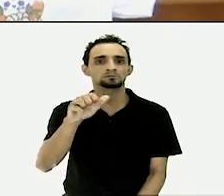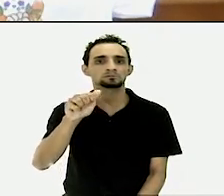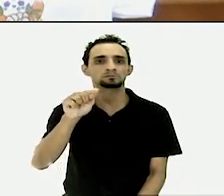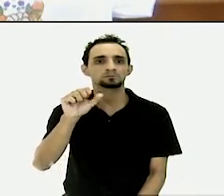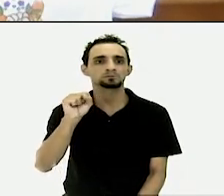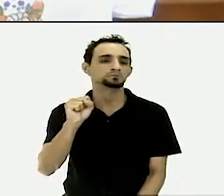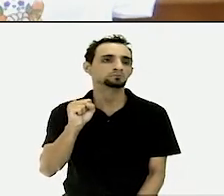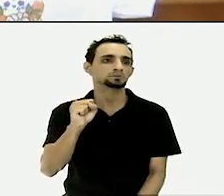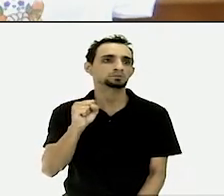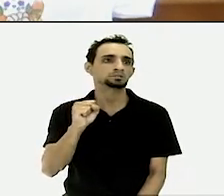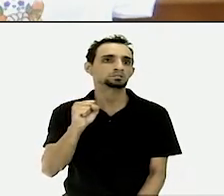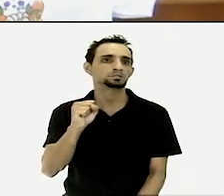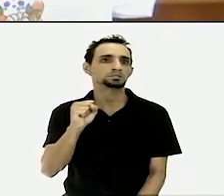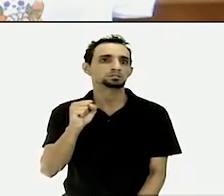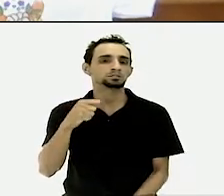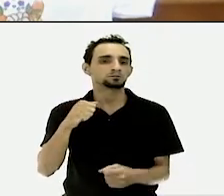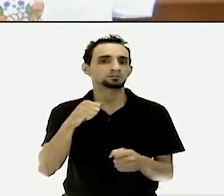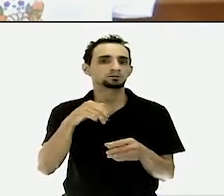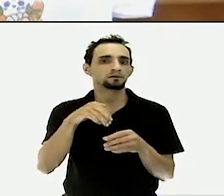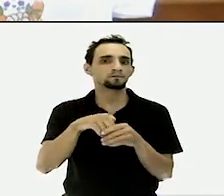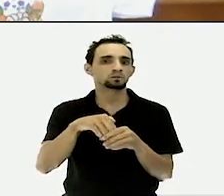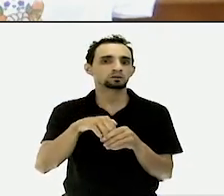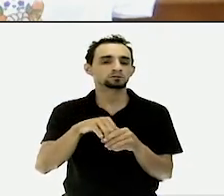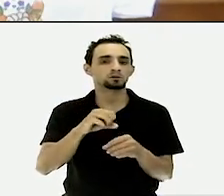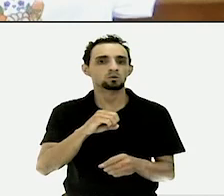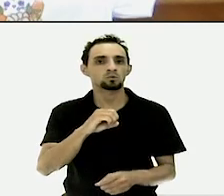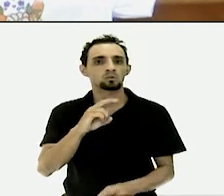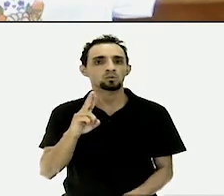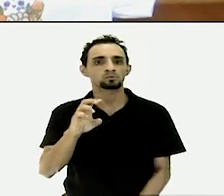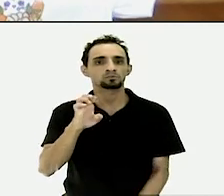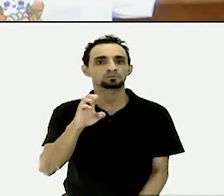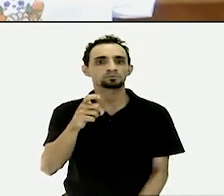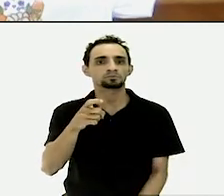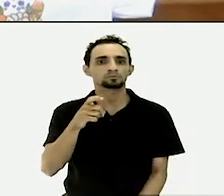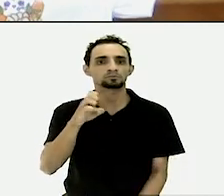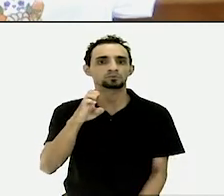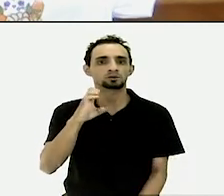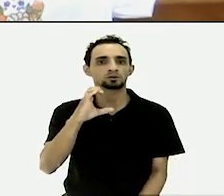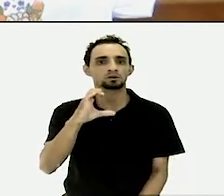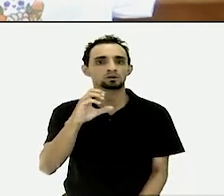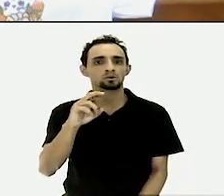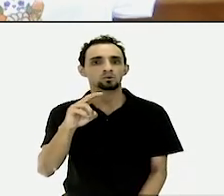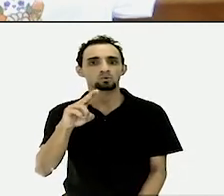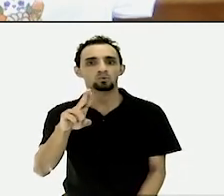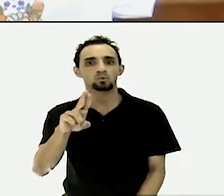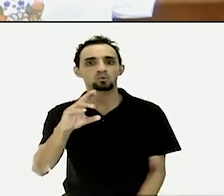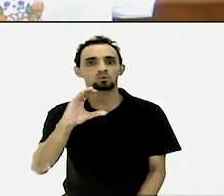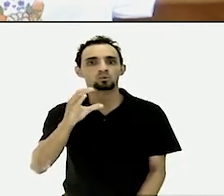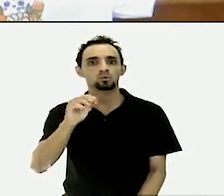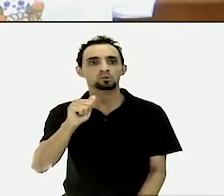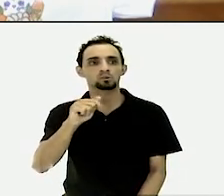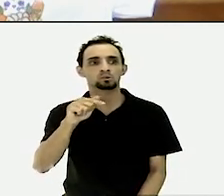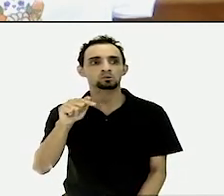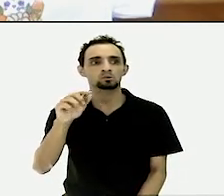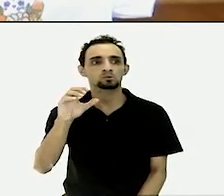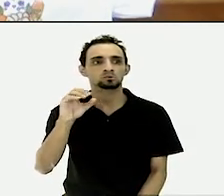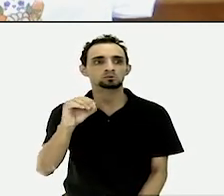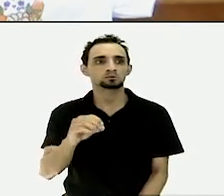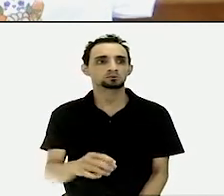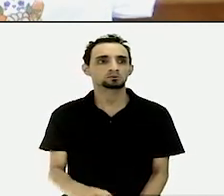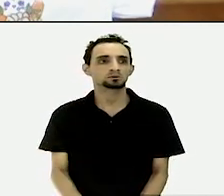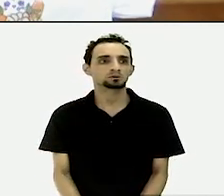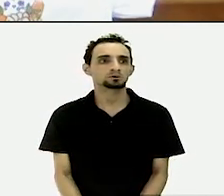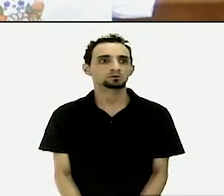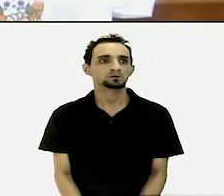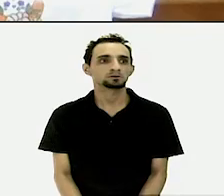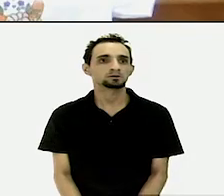que apresenta e subscreve, consiga na presente moção de repúdio ao deputado estadual Jessé Lopes, do PSL de Santa Catarina.